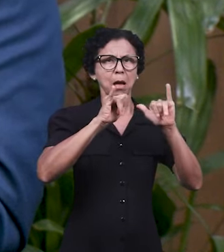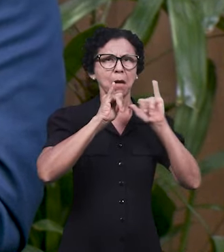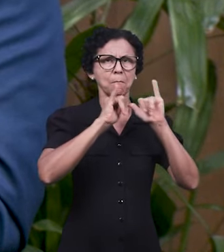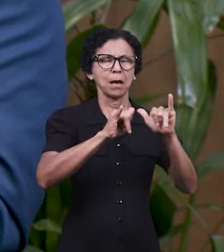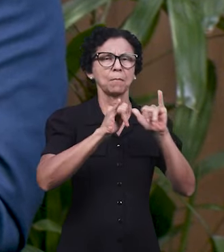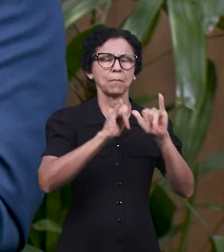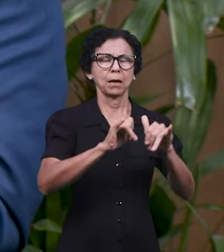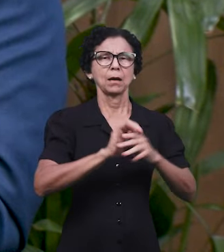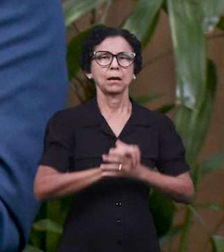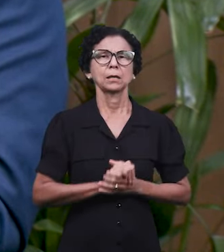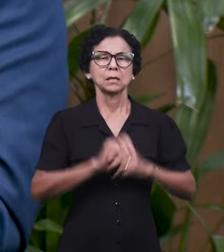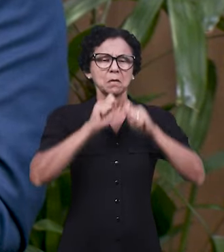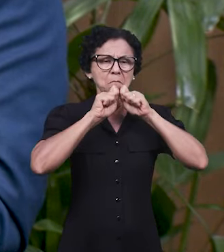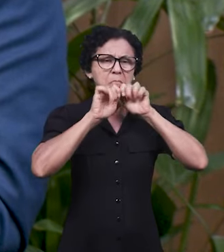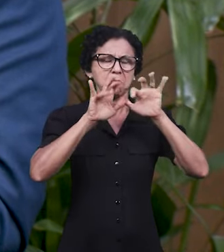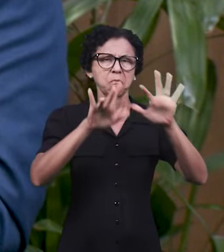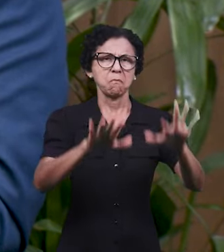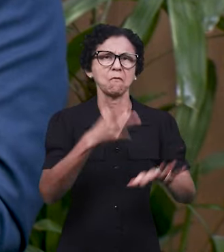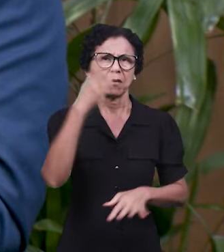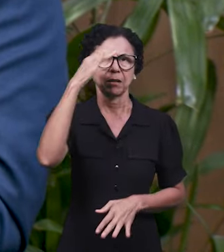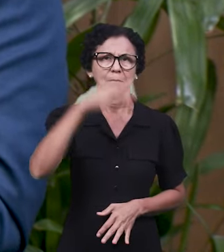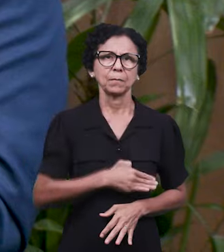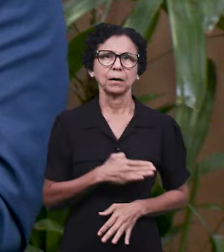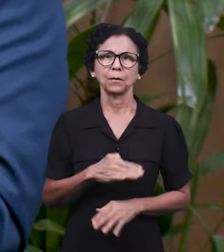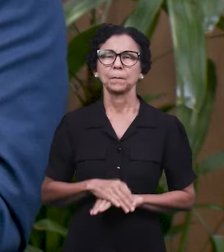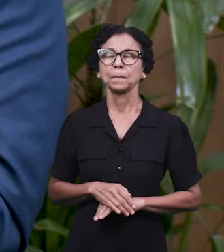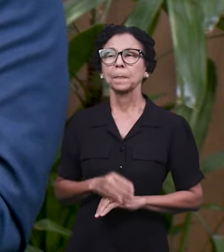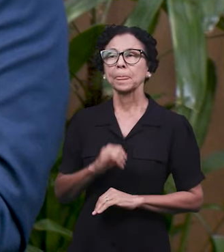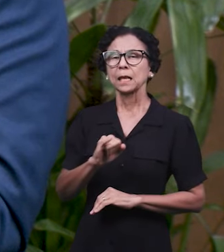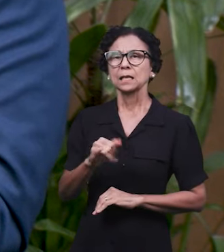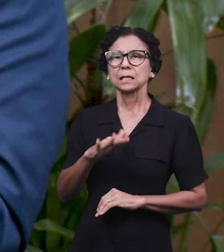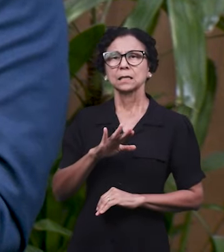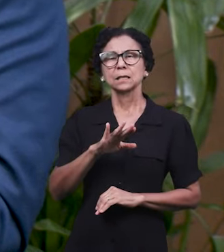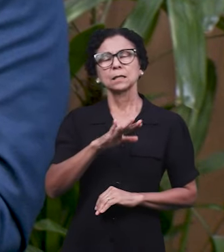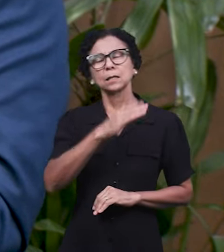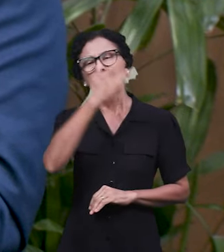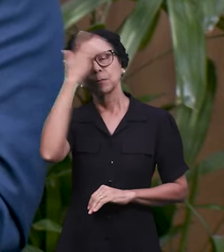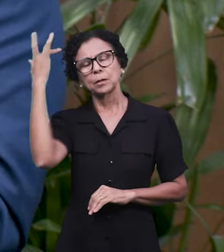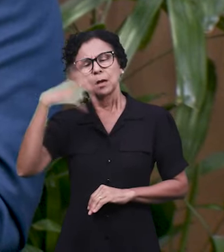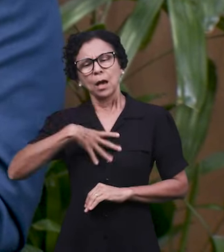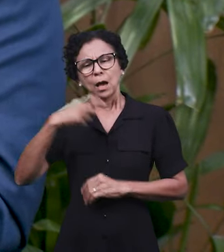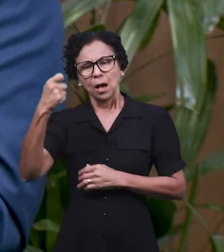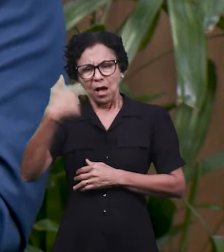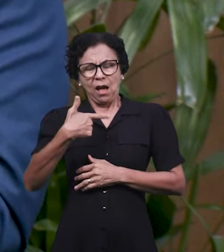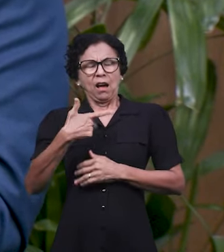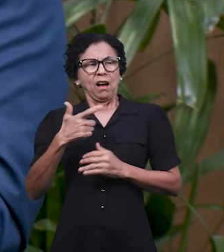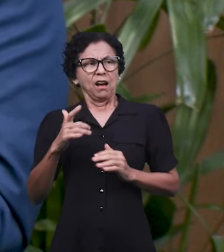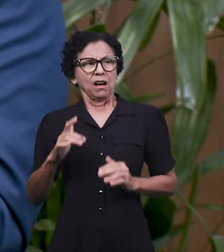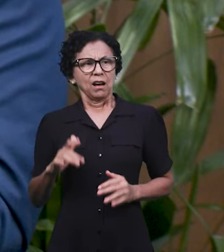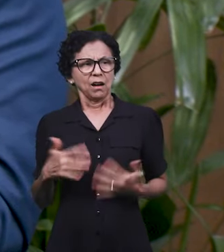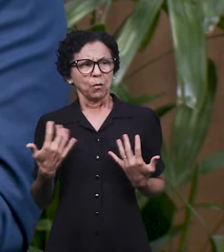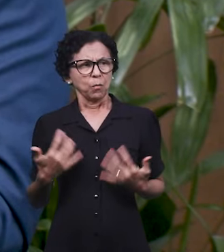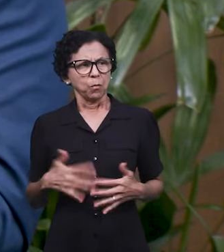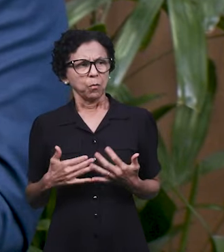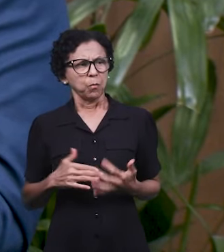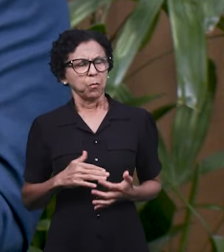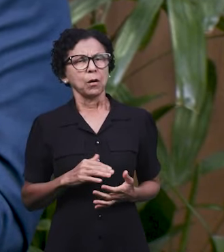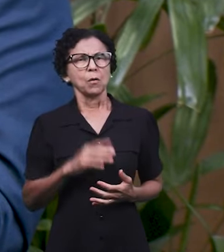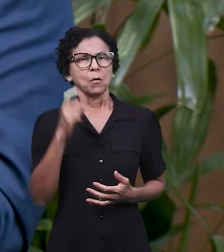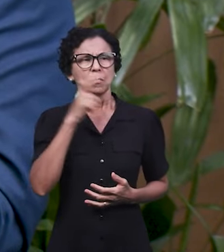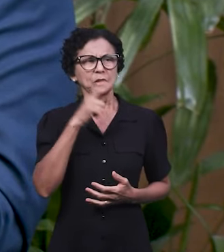no caso eh da pessoa que tenha se sentido ofendida né seja por meio de calúnia difamação ou injúria né até como o Dr isias